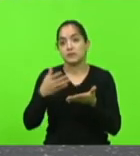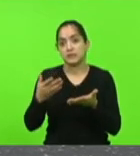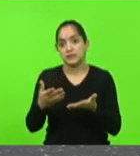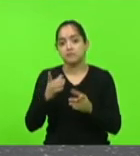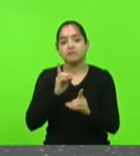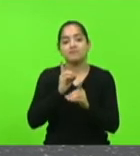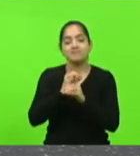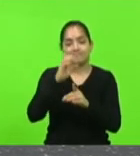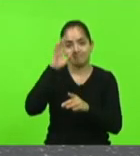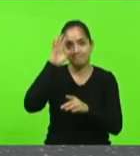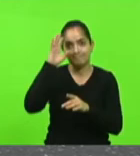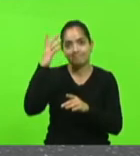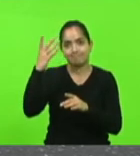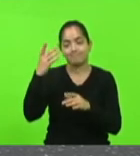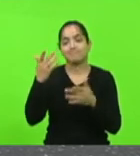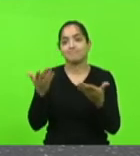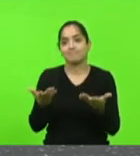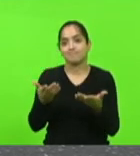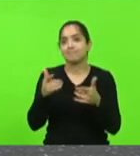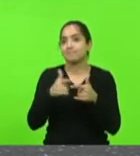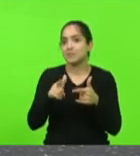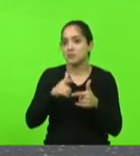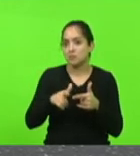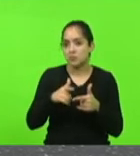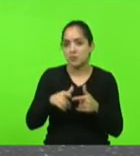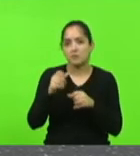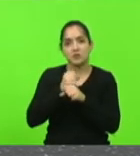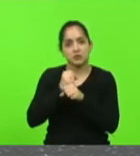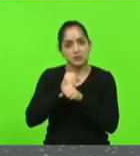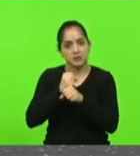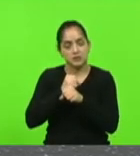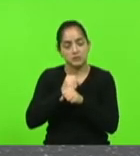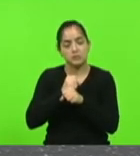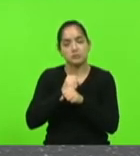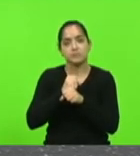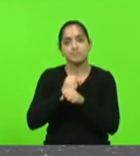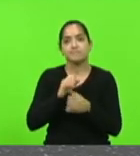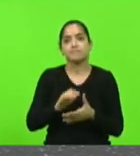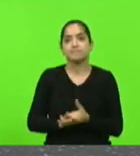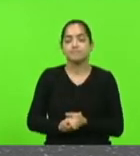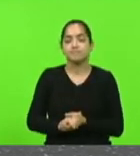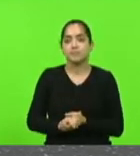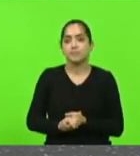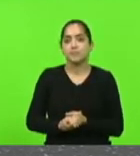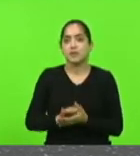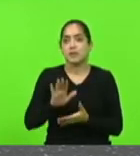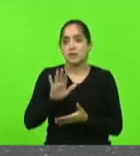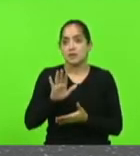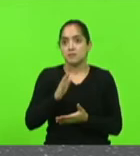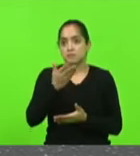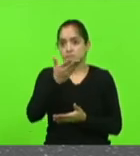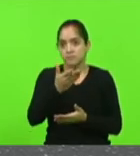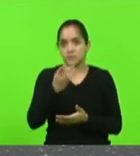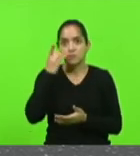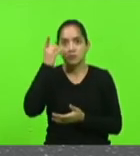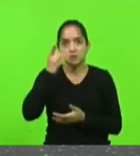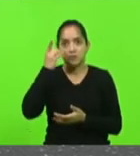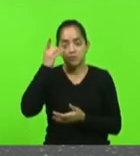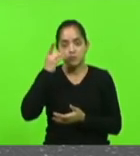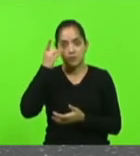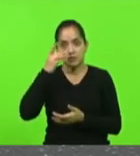uma solução para esse problema que se arrastava já há bastante tempo. Mas eu quero, deputado Vicente Caro Preso, que me assinou